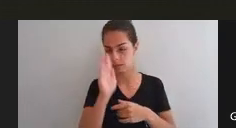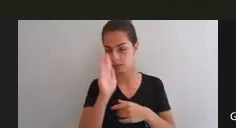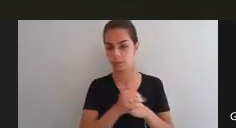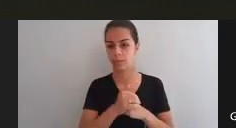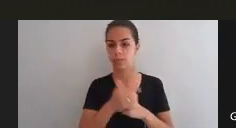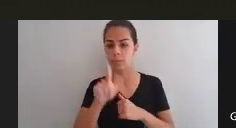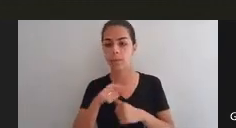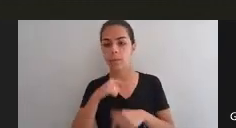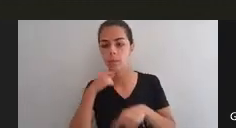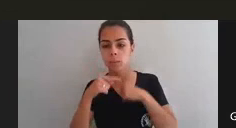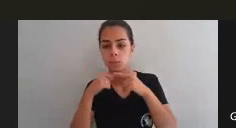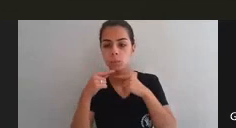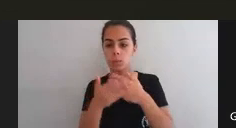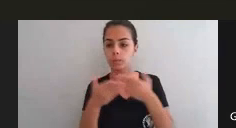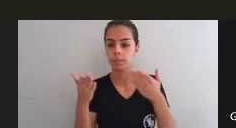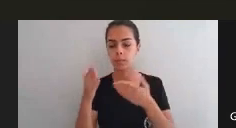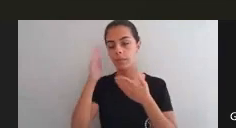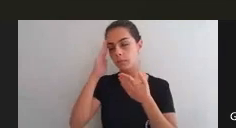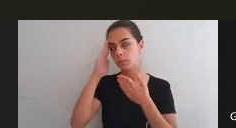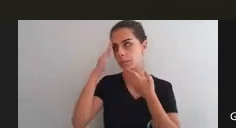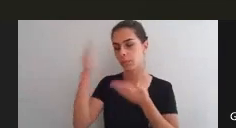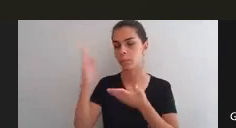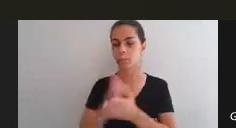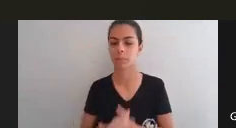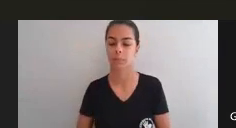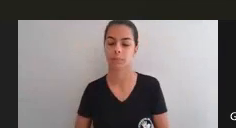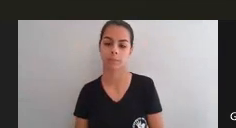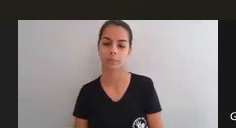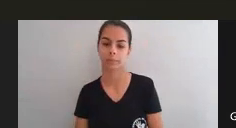Mais alguma dúvida? Entendi, obrigado.